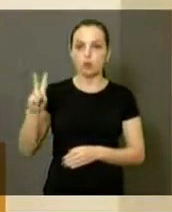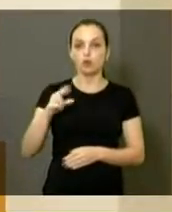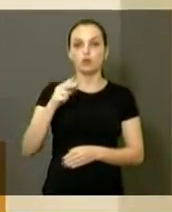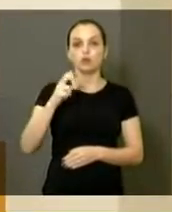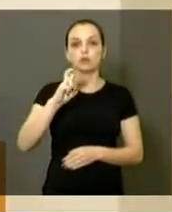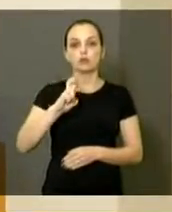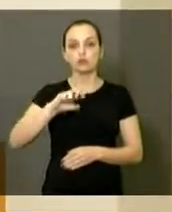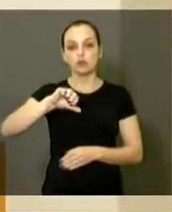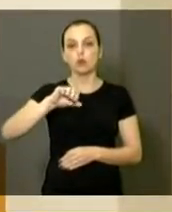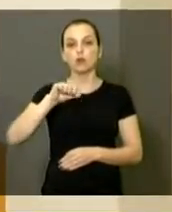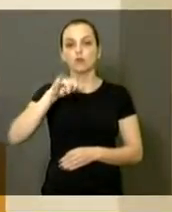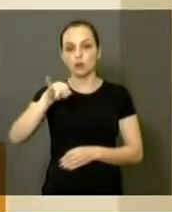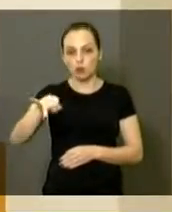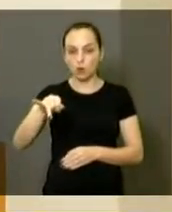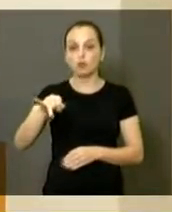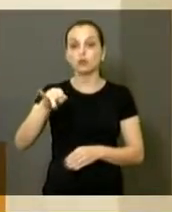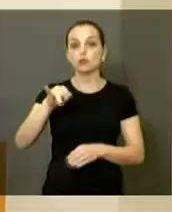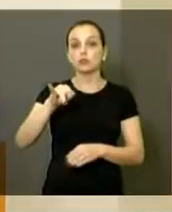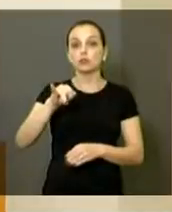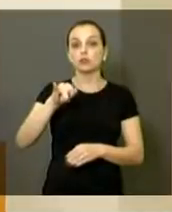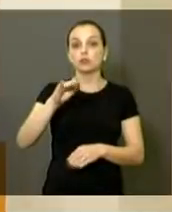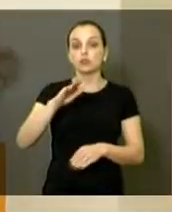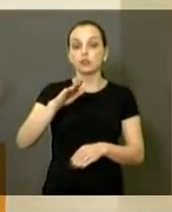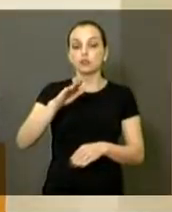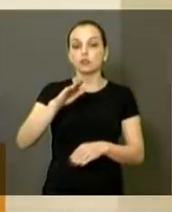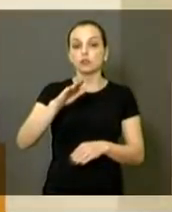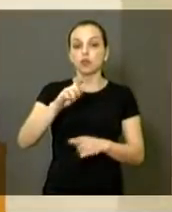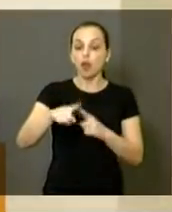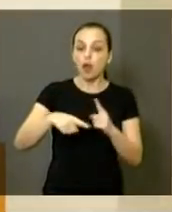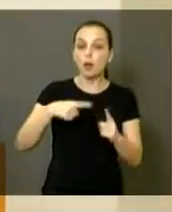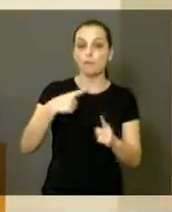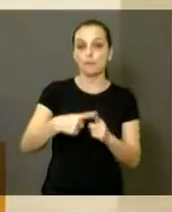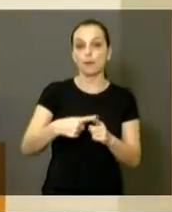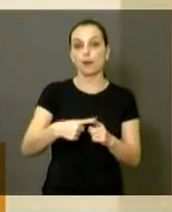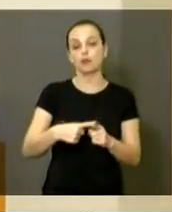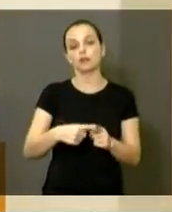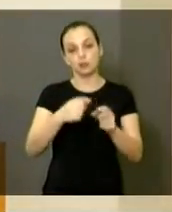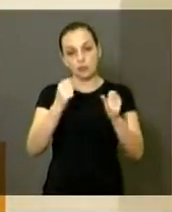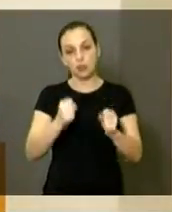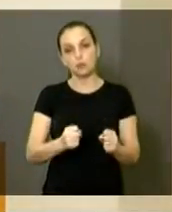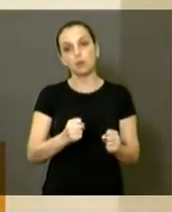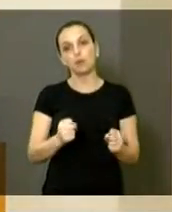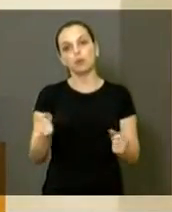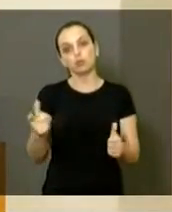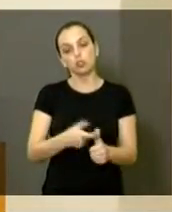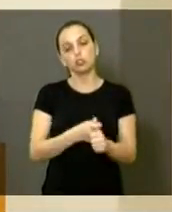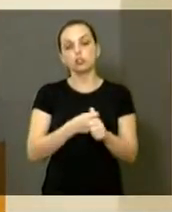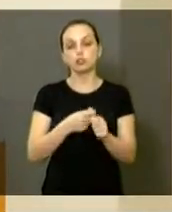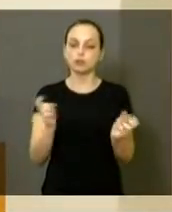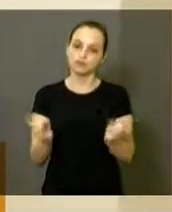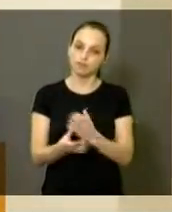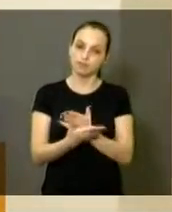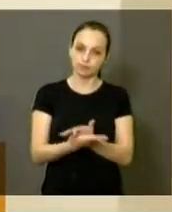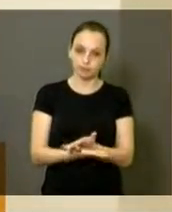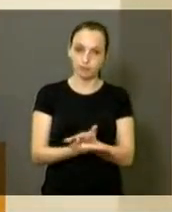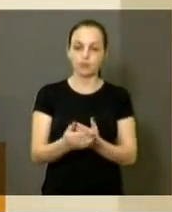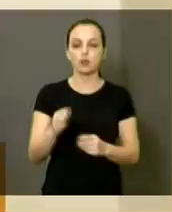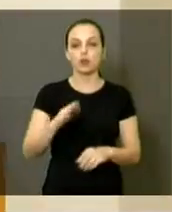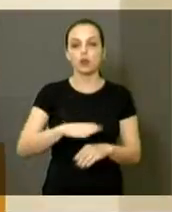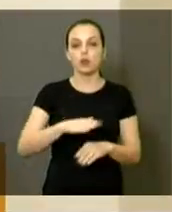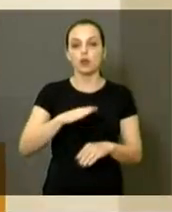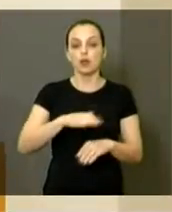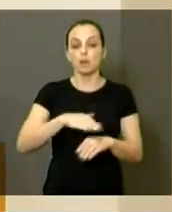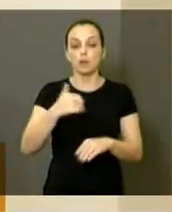mais, o que já daria para cobrir essa dívida que a prefeitura tem hoje. E mais 19 milhões a mais também